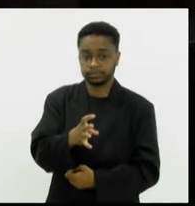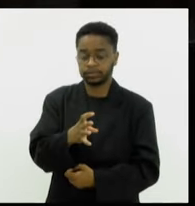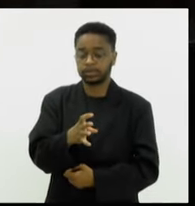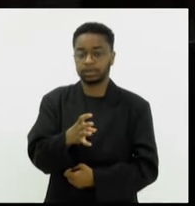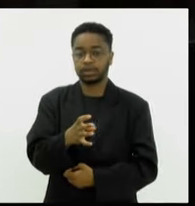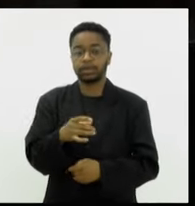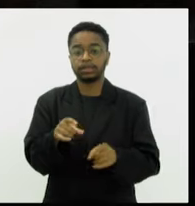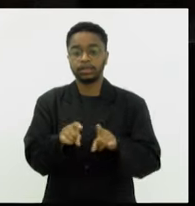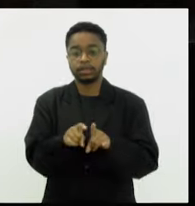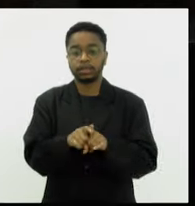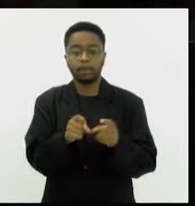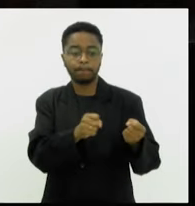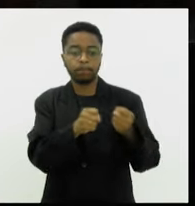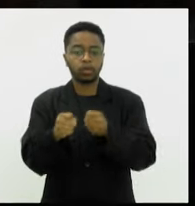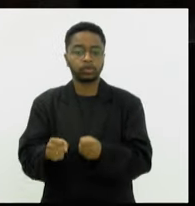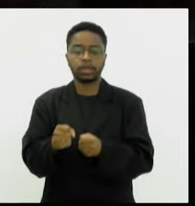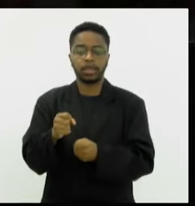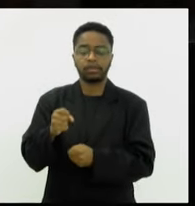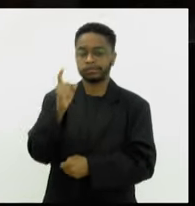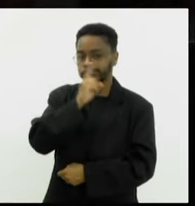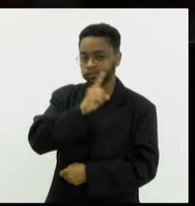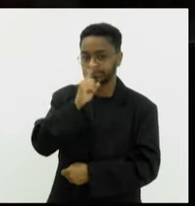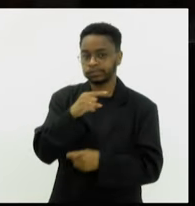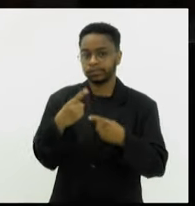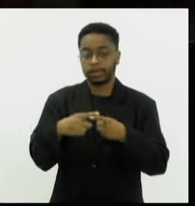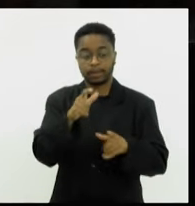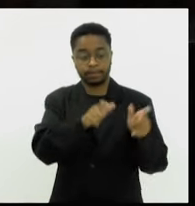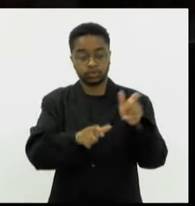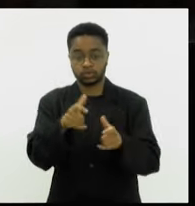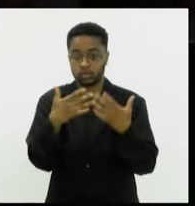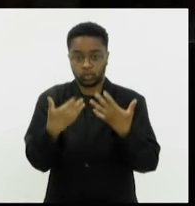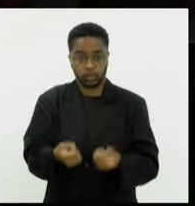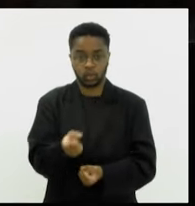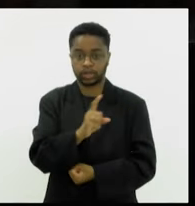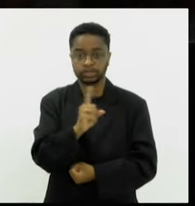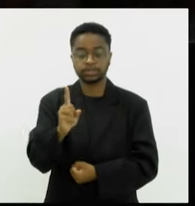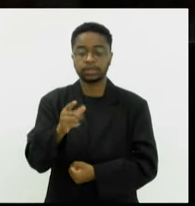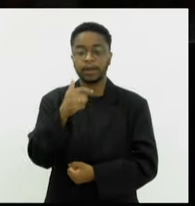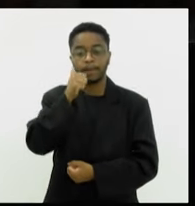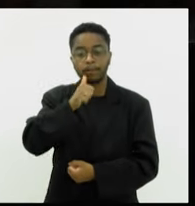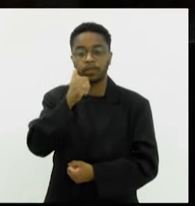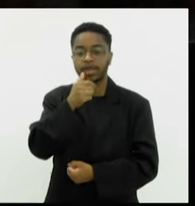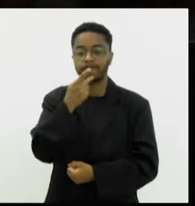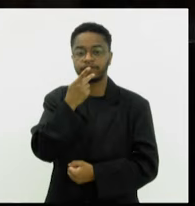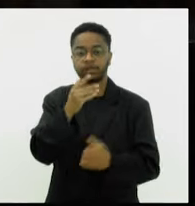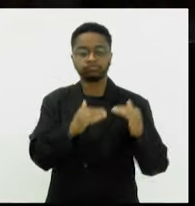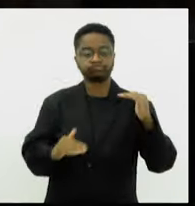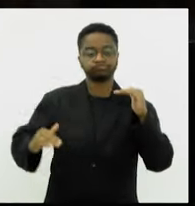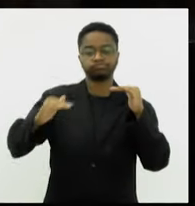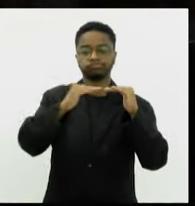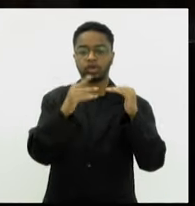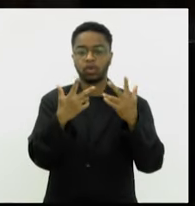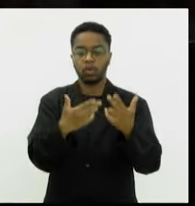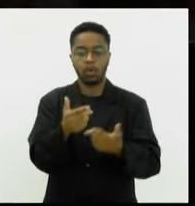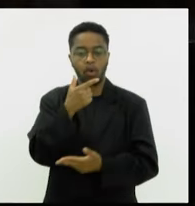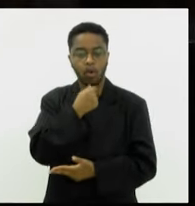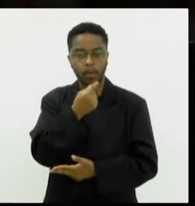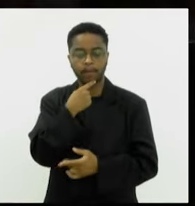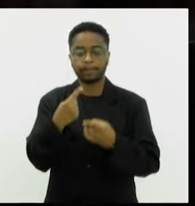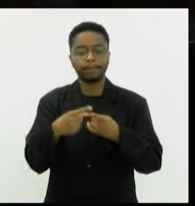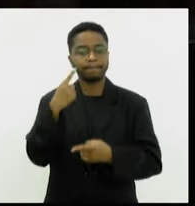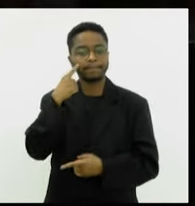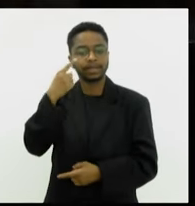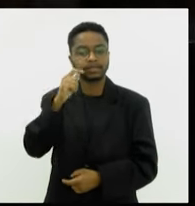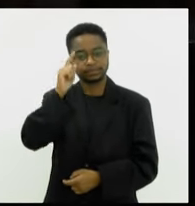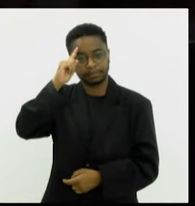era uma ameaça em si para aqueles que nunca toleraram mulher falando no mesmo patamar que homens que acham que eles são